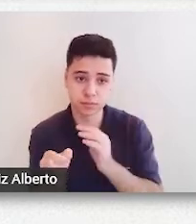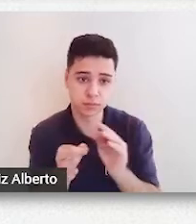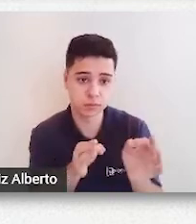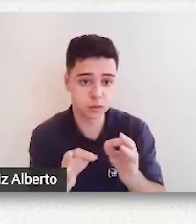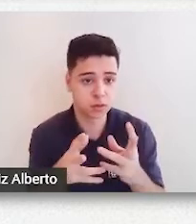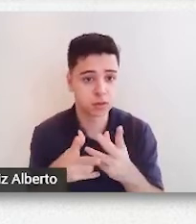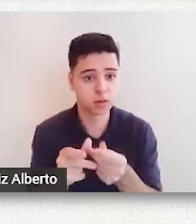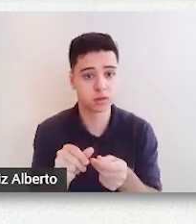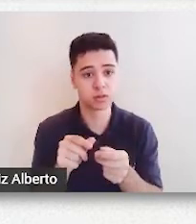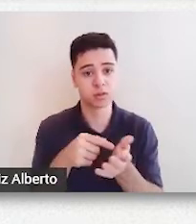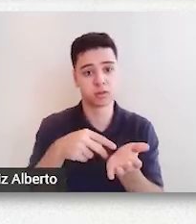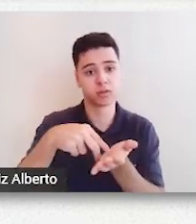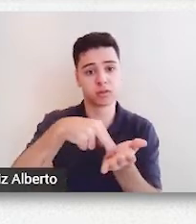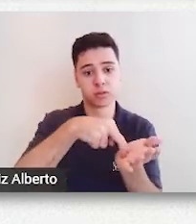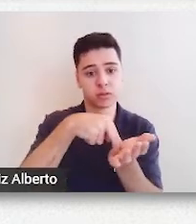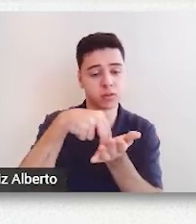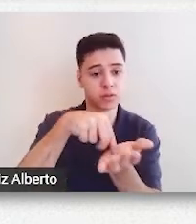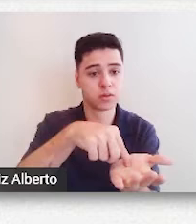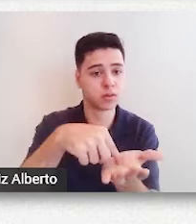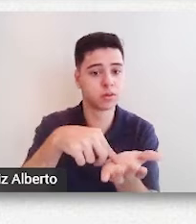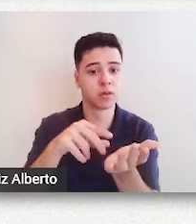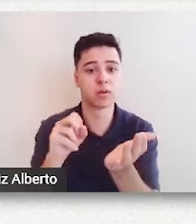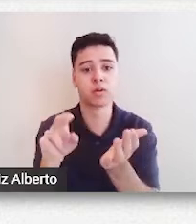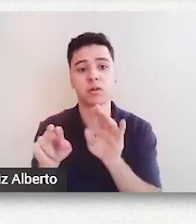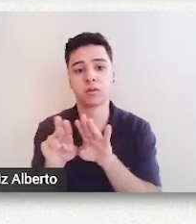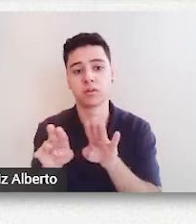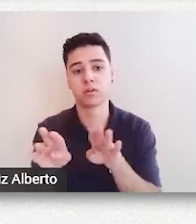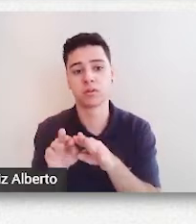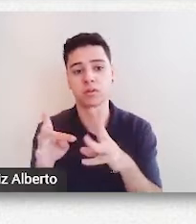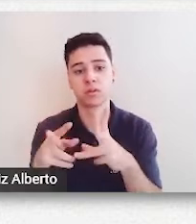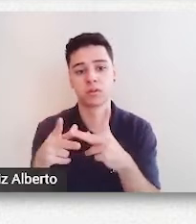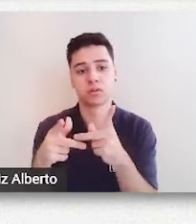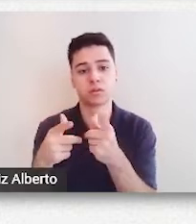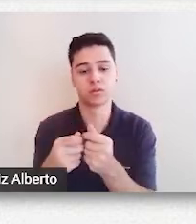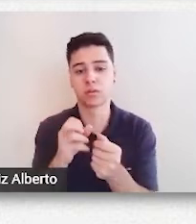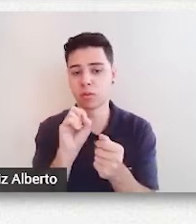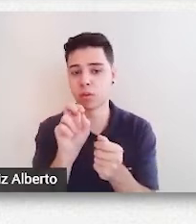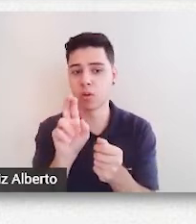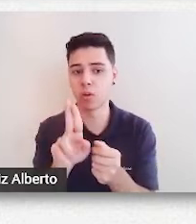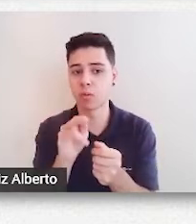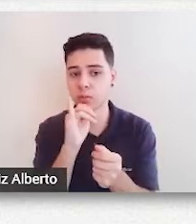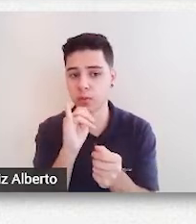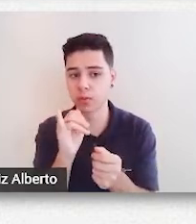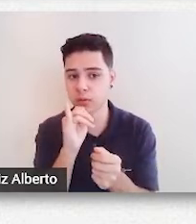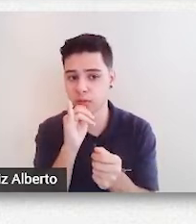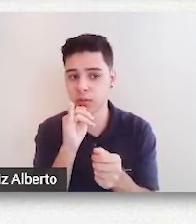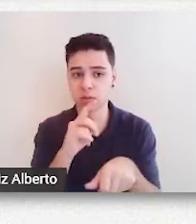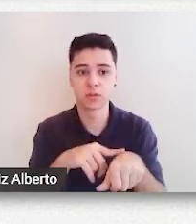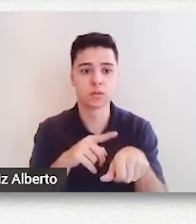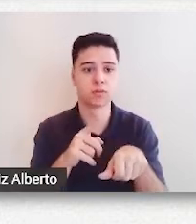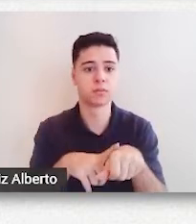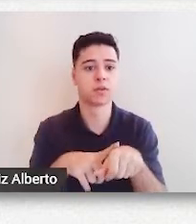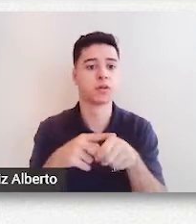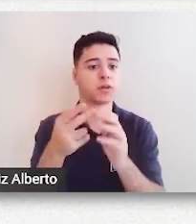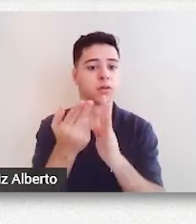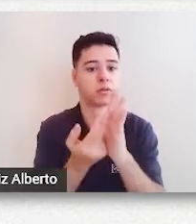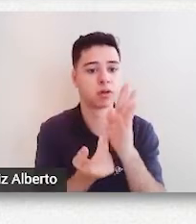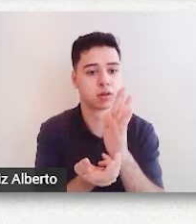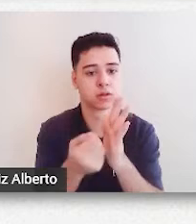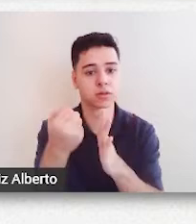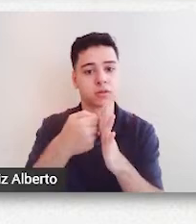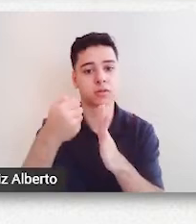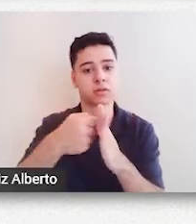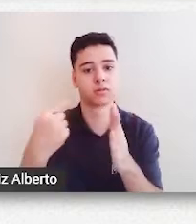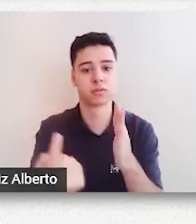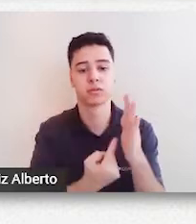e sair nas procissões, ou no torno, né, no momento em que o artista está entalhando, ele vai